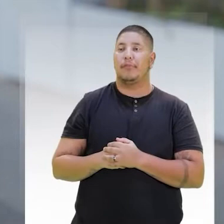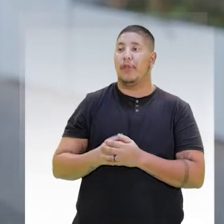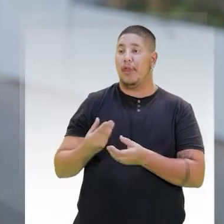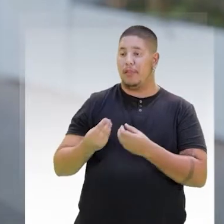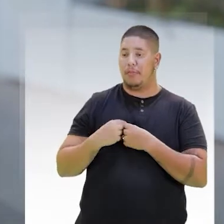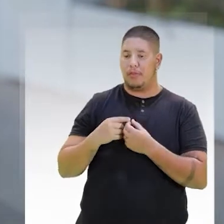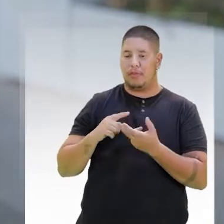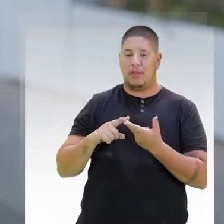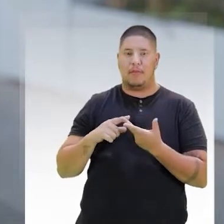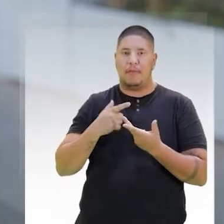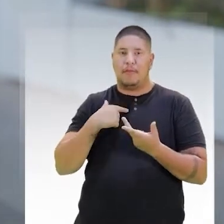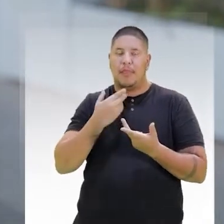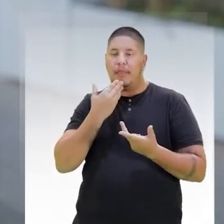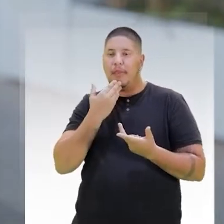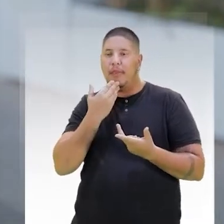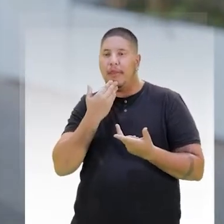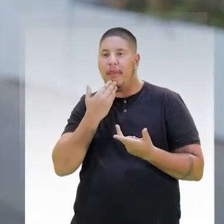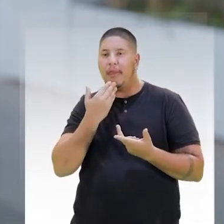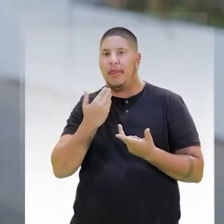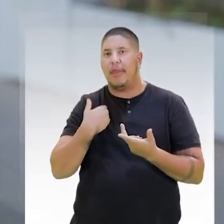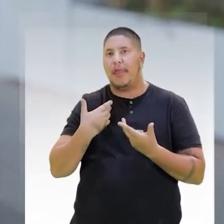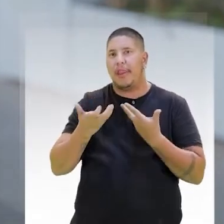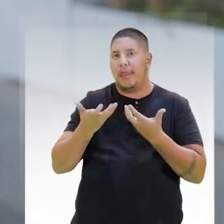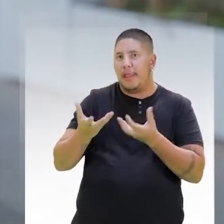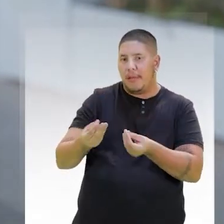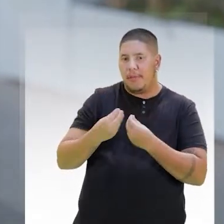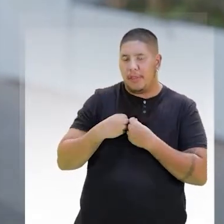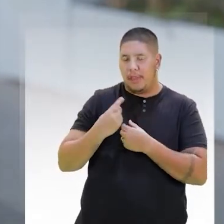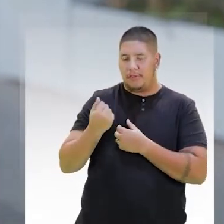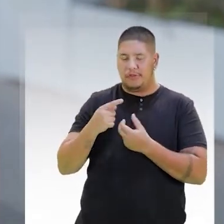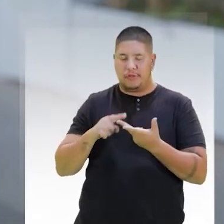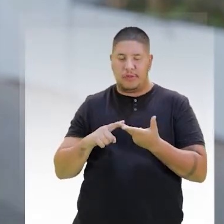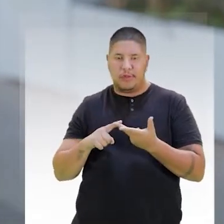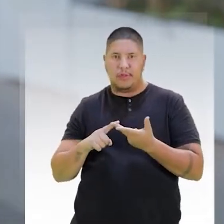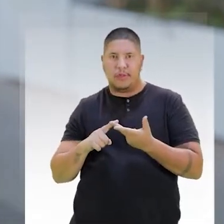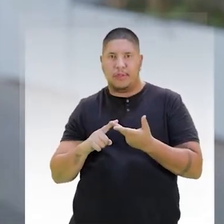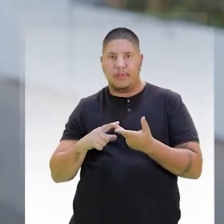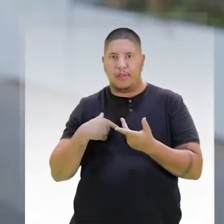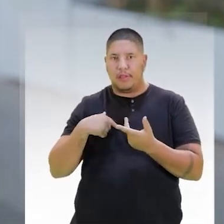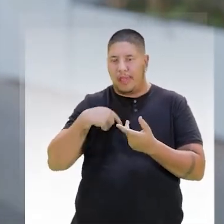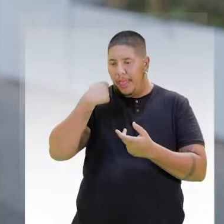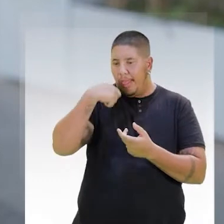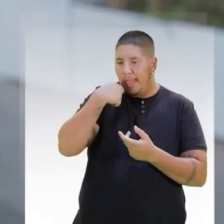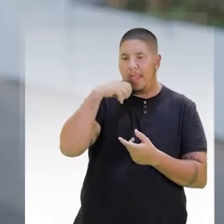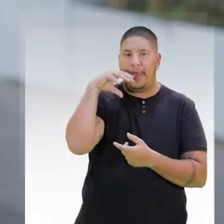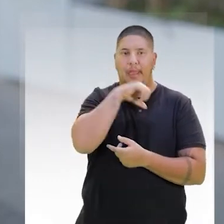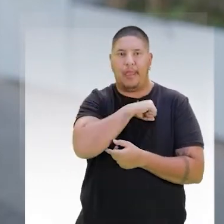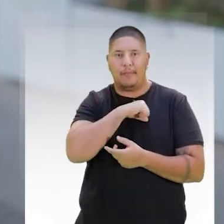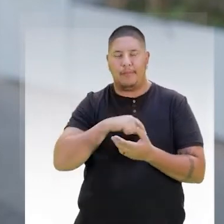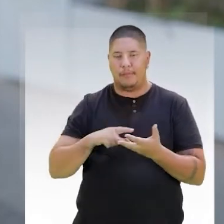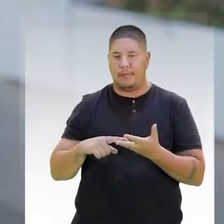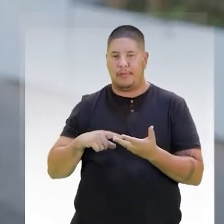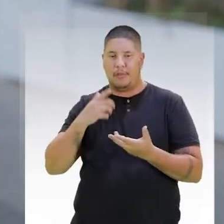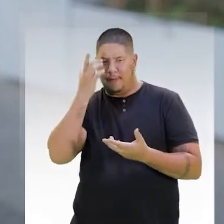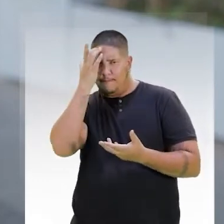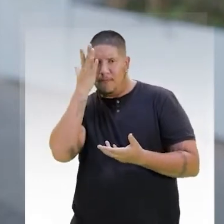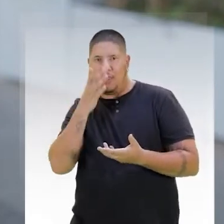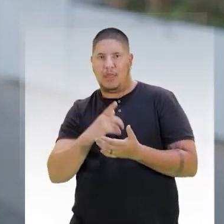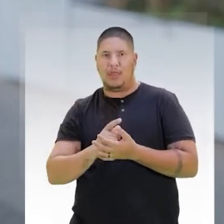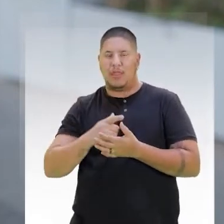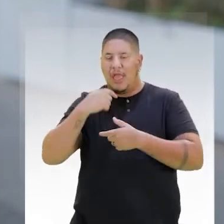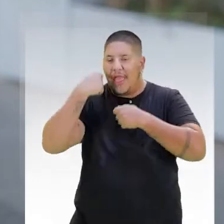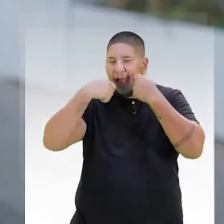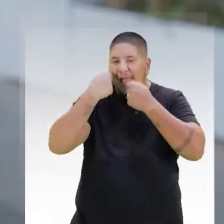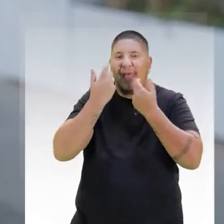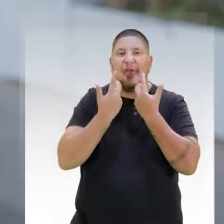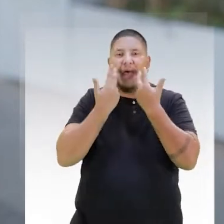ofereceu dinheiro para mim votar nele, ele me ofereceu atendimento médico mais rápido, mais fácil, cirurgia